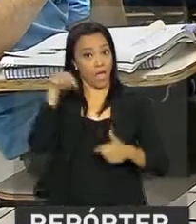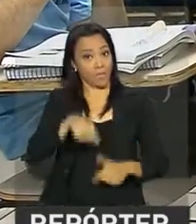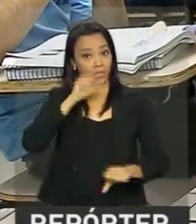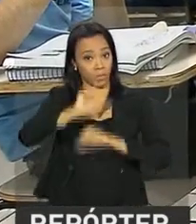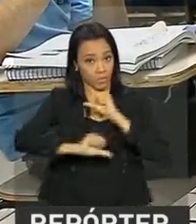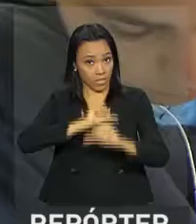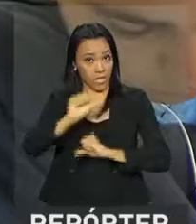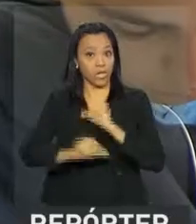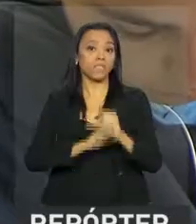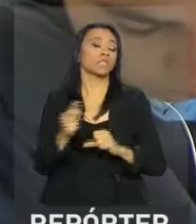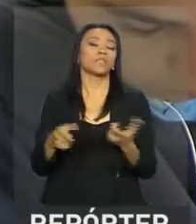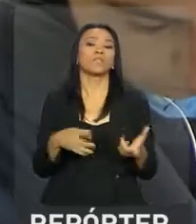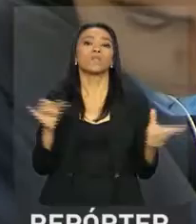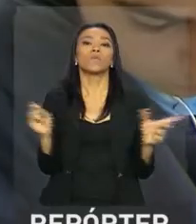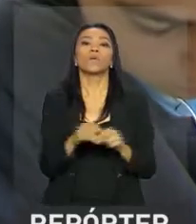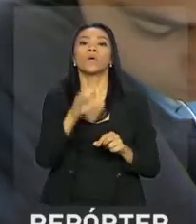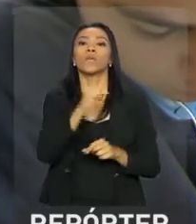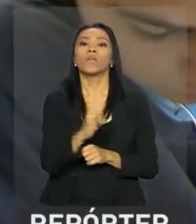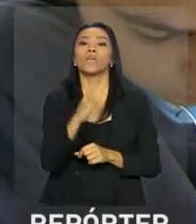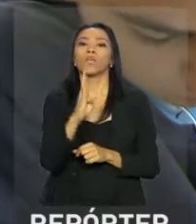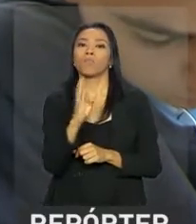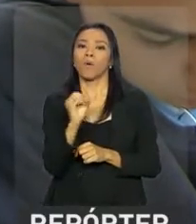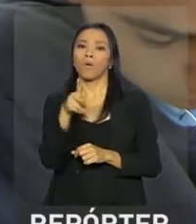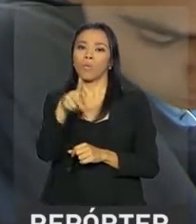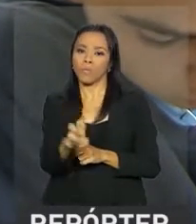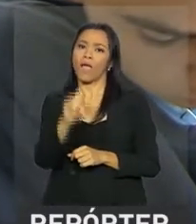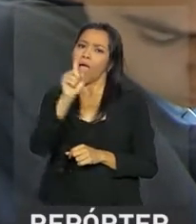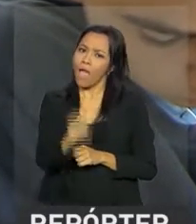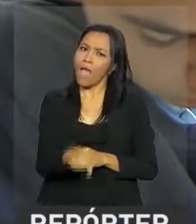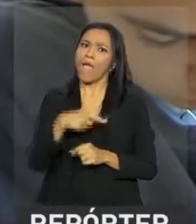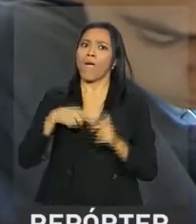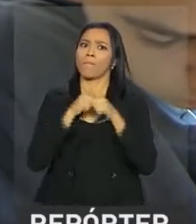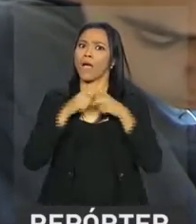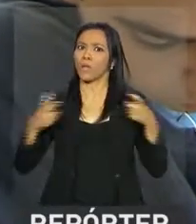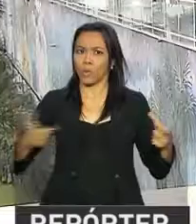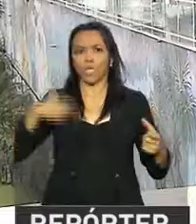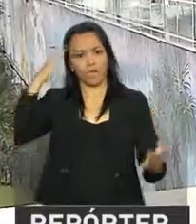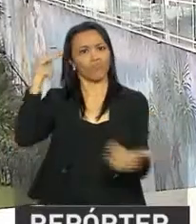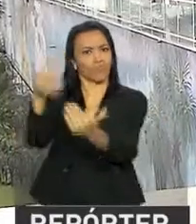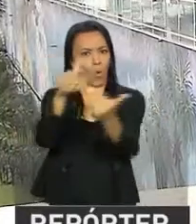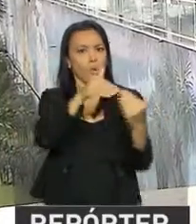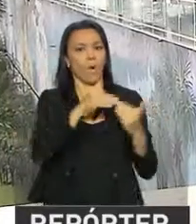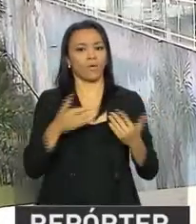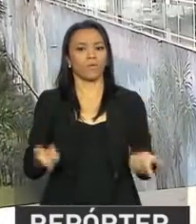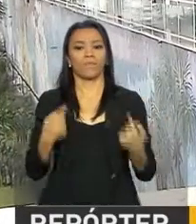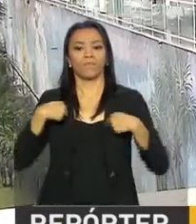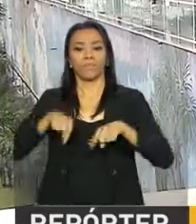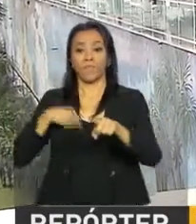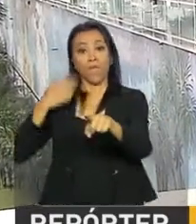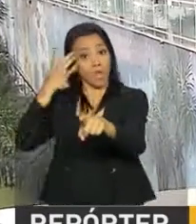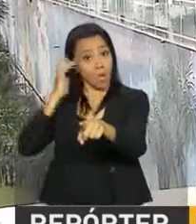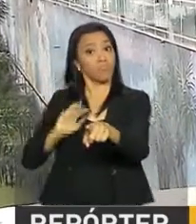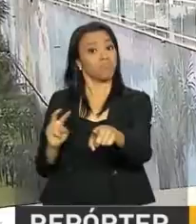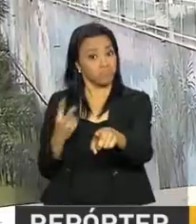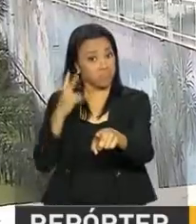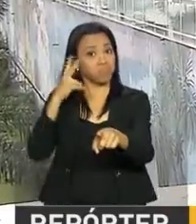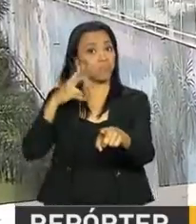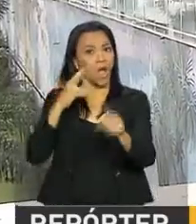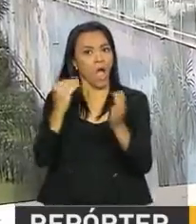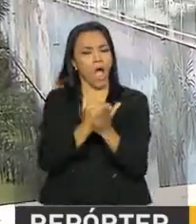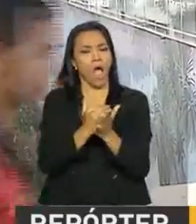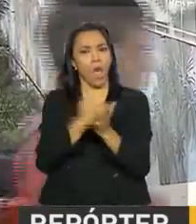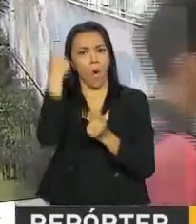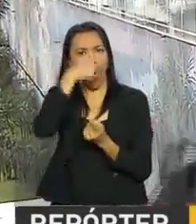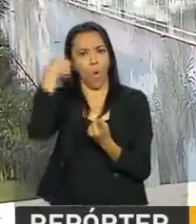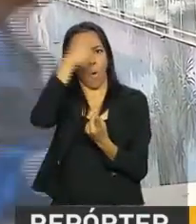essas no ensino médio são aprovadas pela maior parte da população brasileira eu acho valoroso aumentar a carga horária